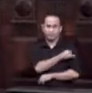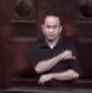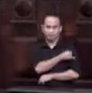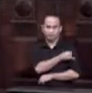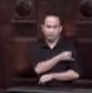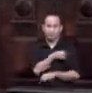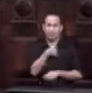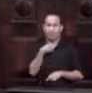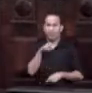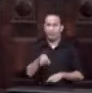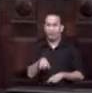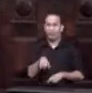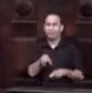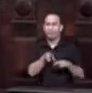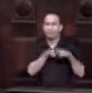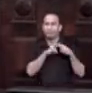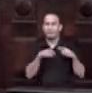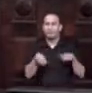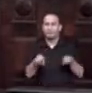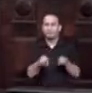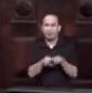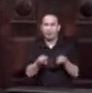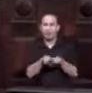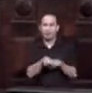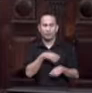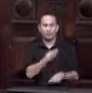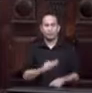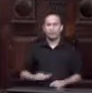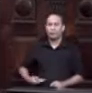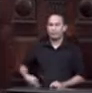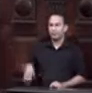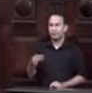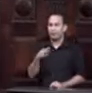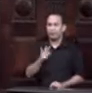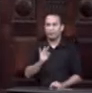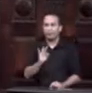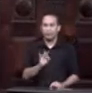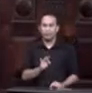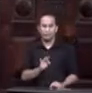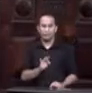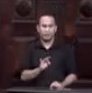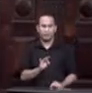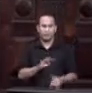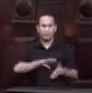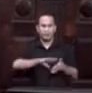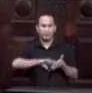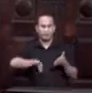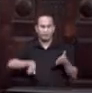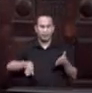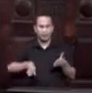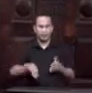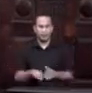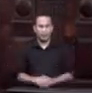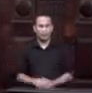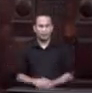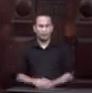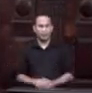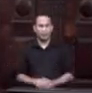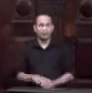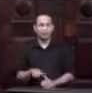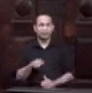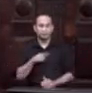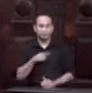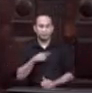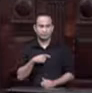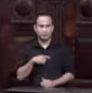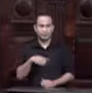de responsabilidade também do governo federal. A retirada do conteúdo nacional,